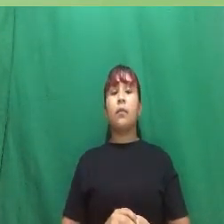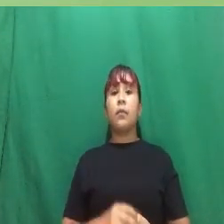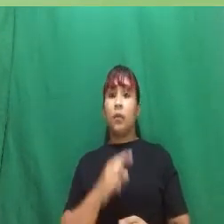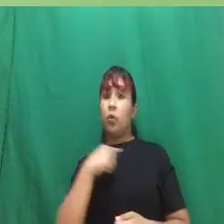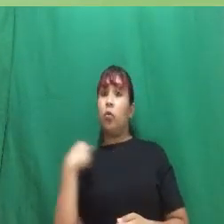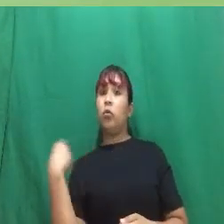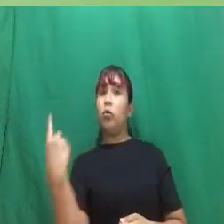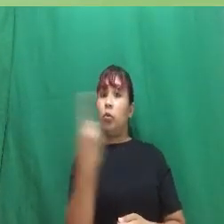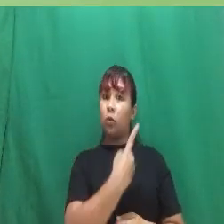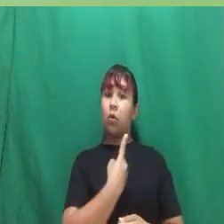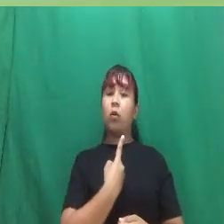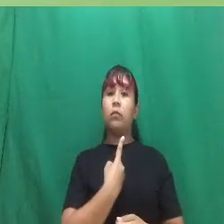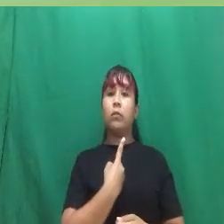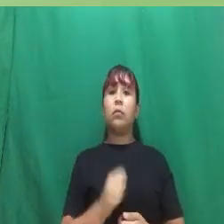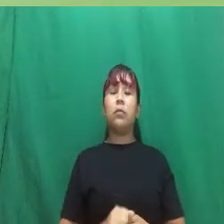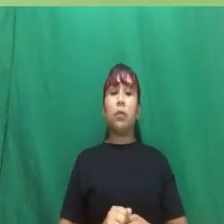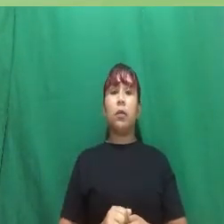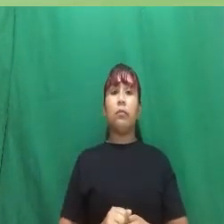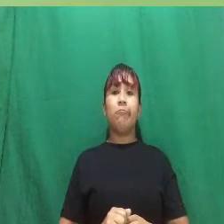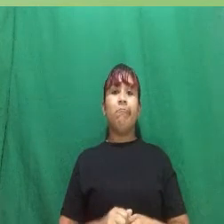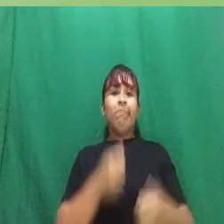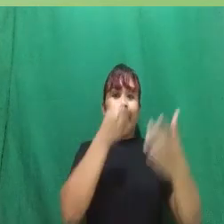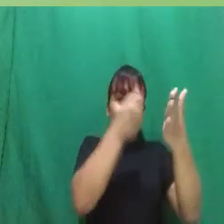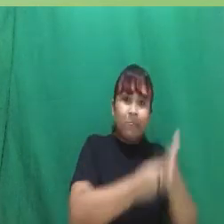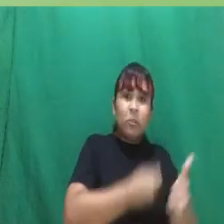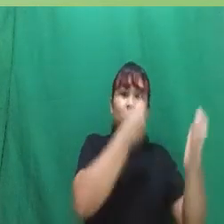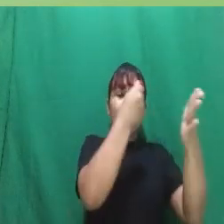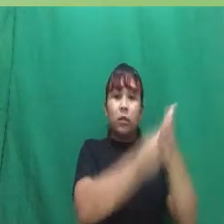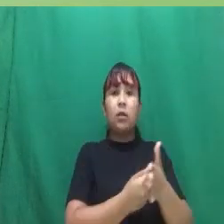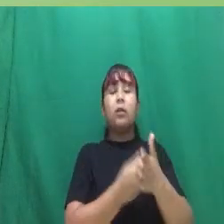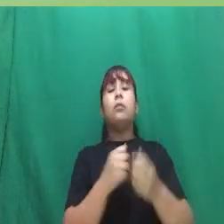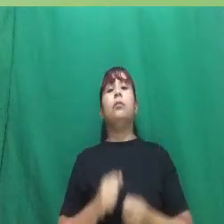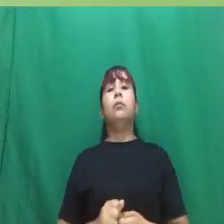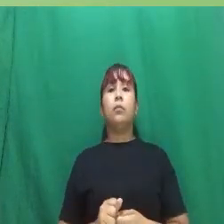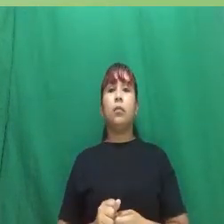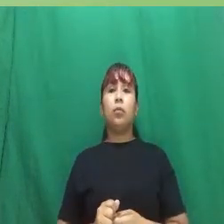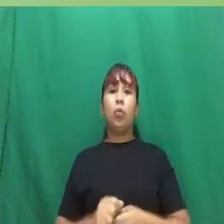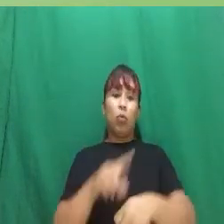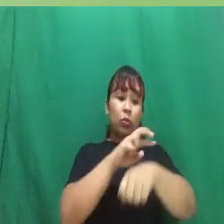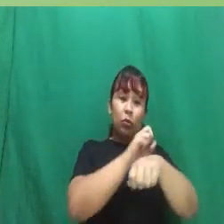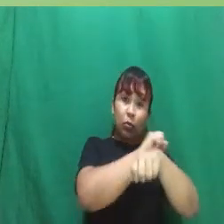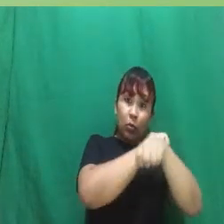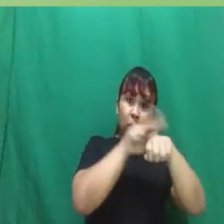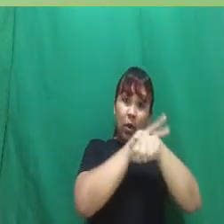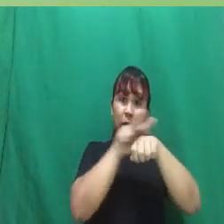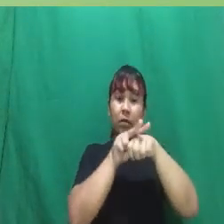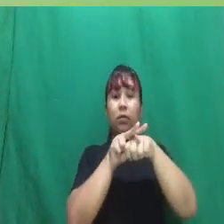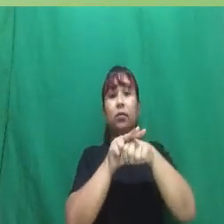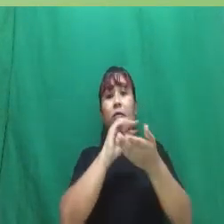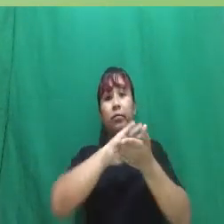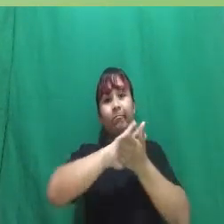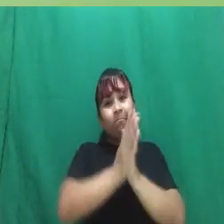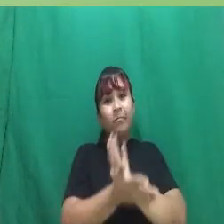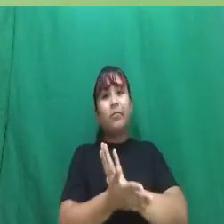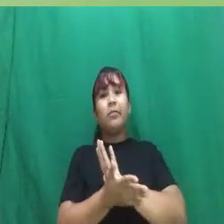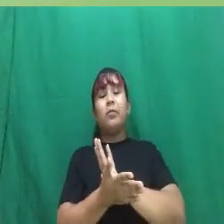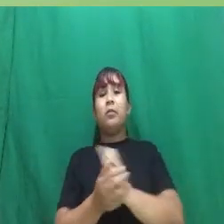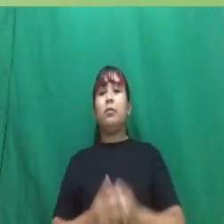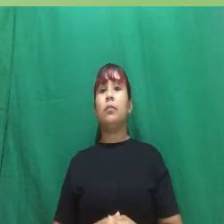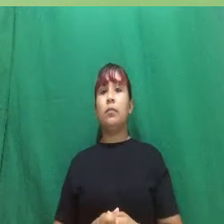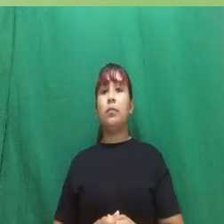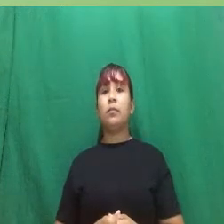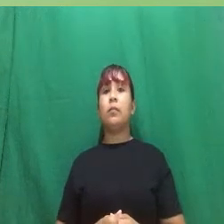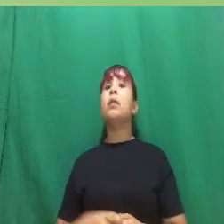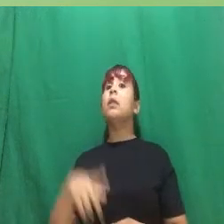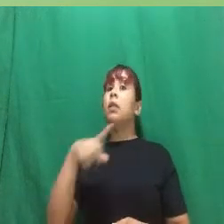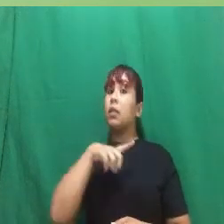colocam, ah, eu sou, não sou racista, como você colocou. Mas no fundo, no fundo, é racista. No fundo, no fundo, tem o